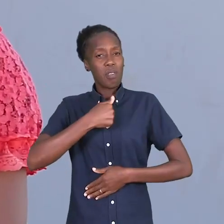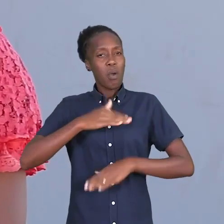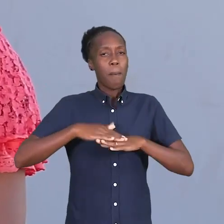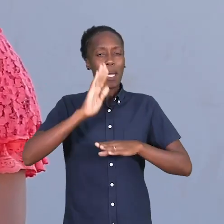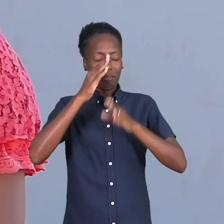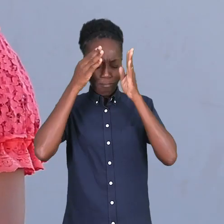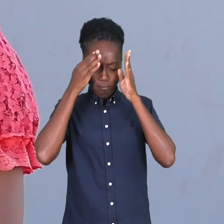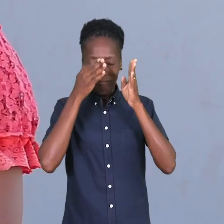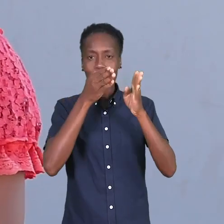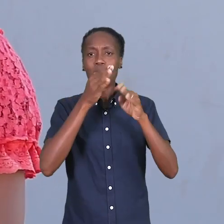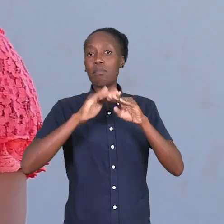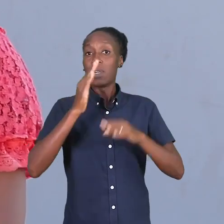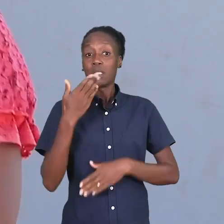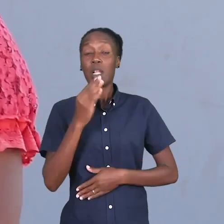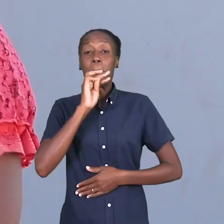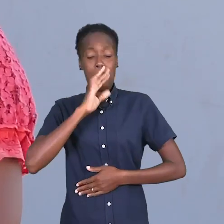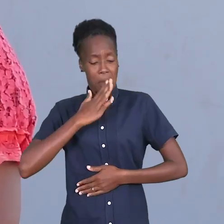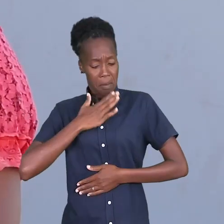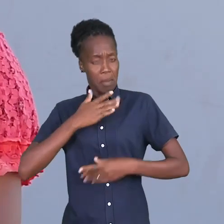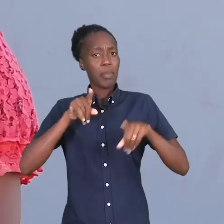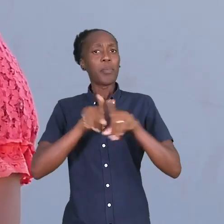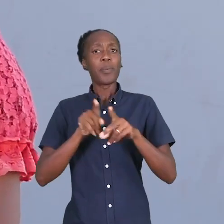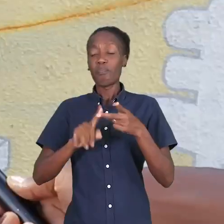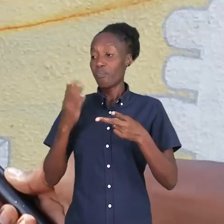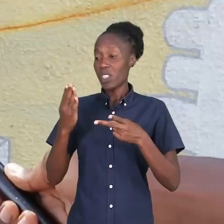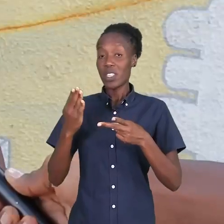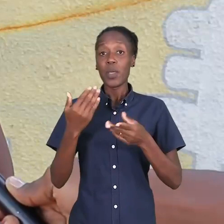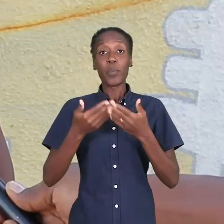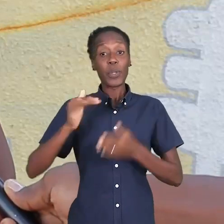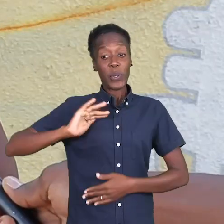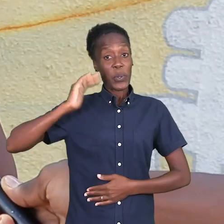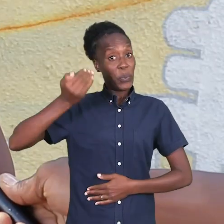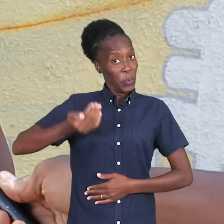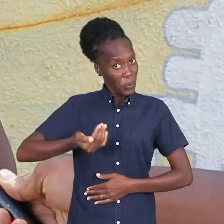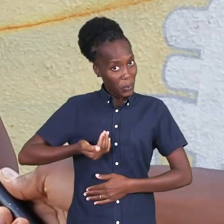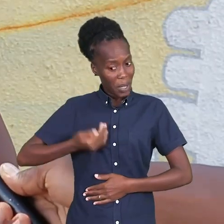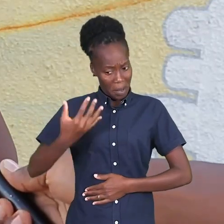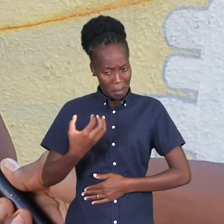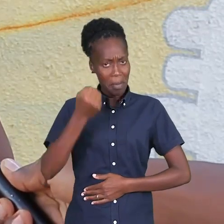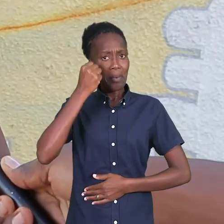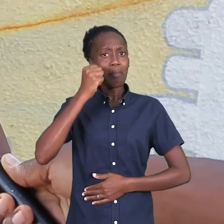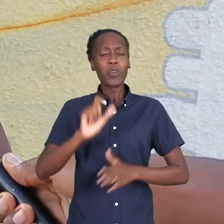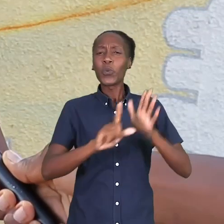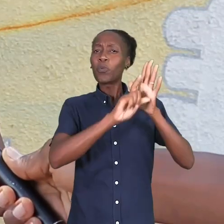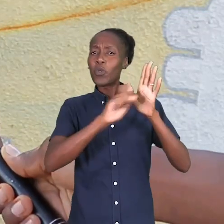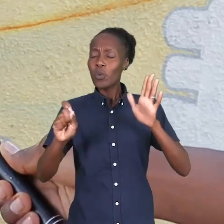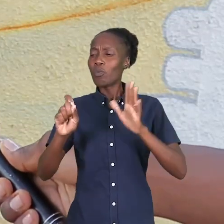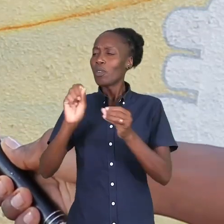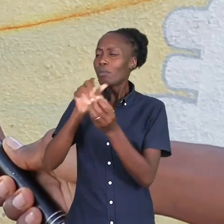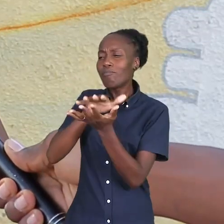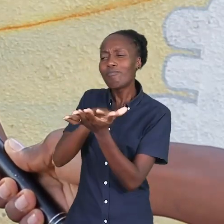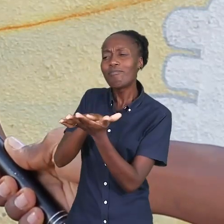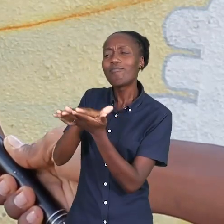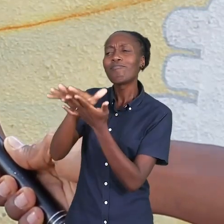que me faz eu focar muito nela, sem contar que é por ser mãe também. Porque ela é um exemplo de mulher. Superação, ela tem